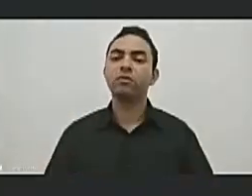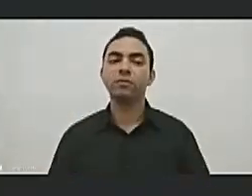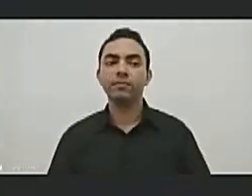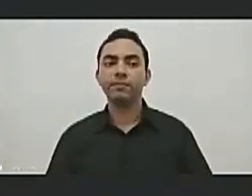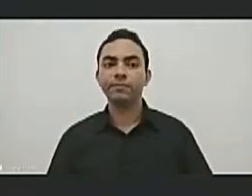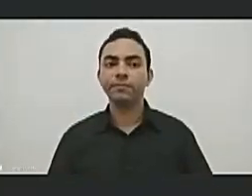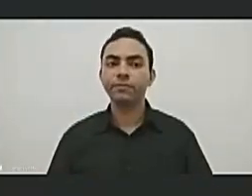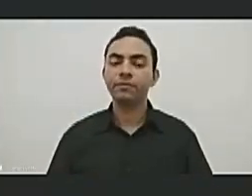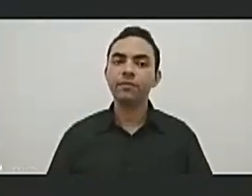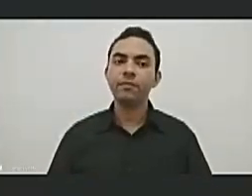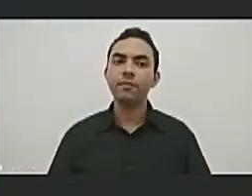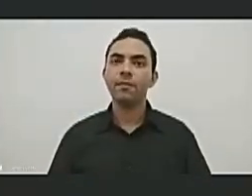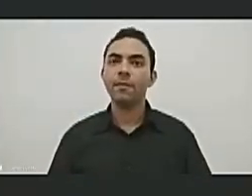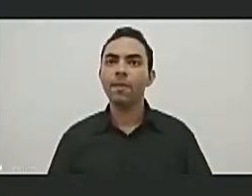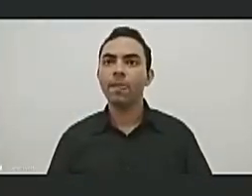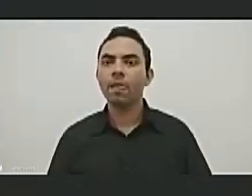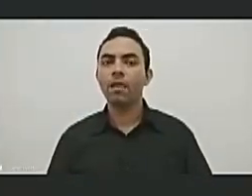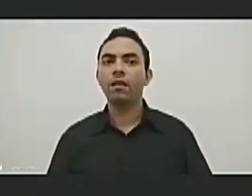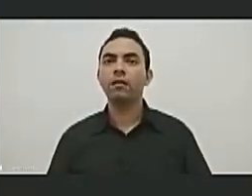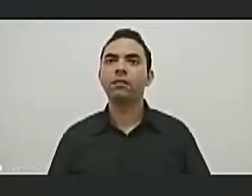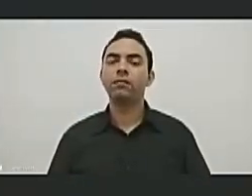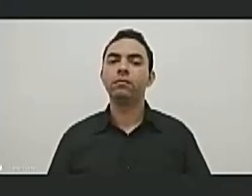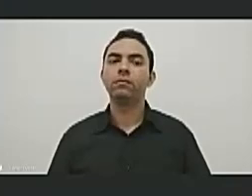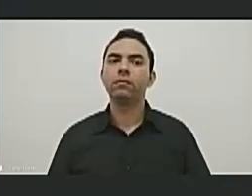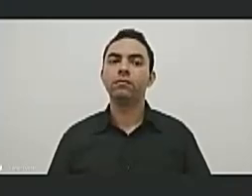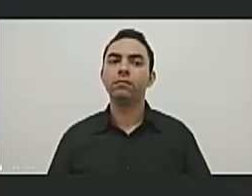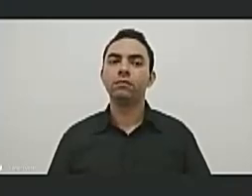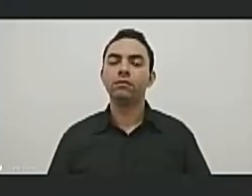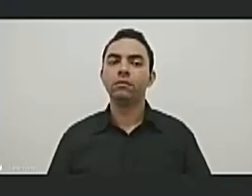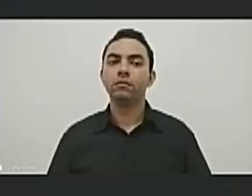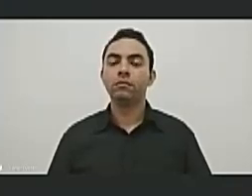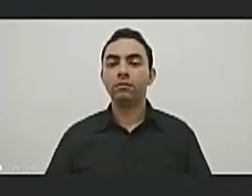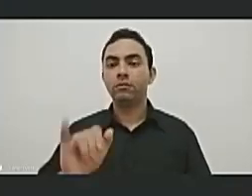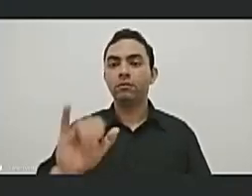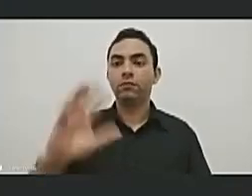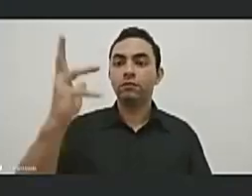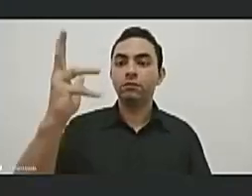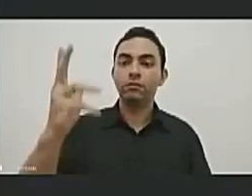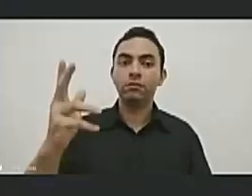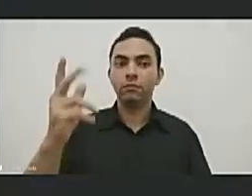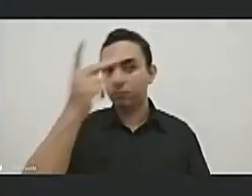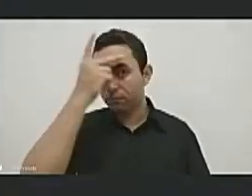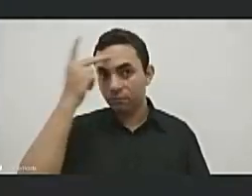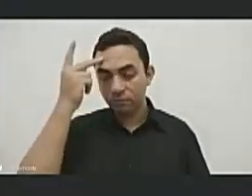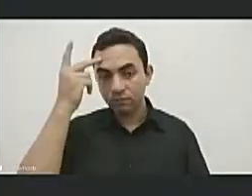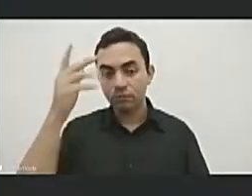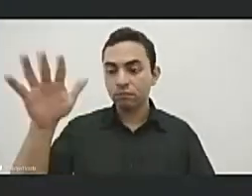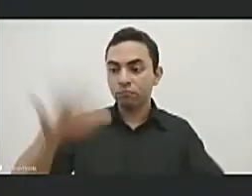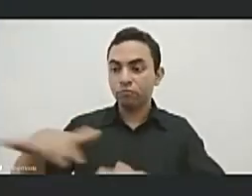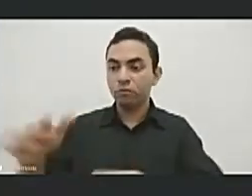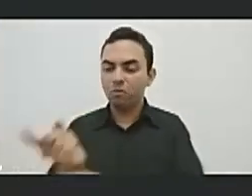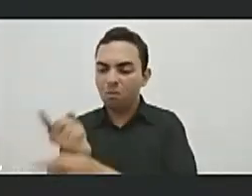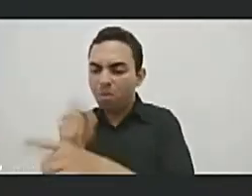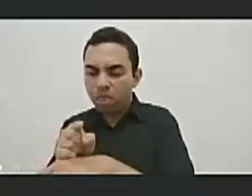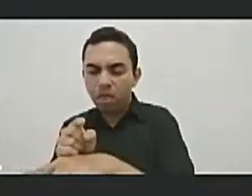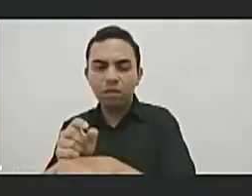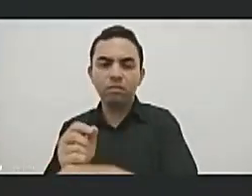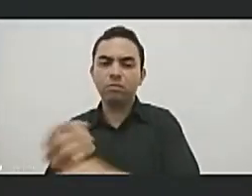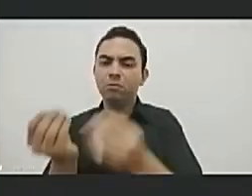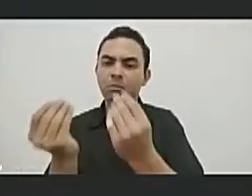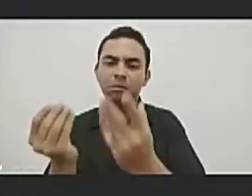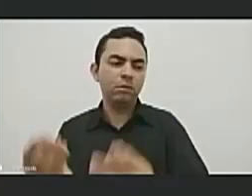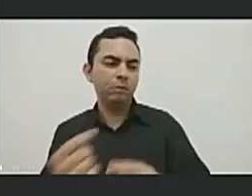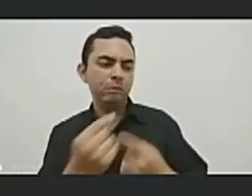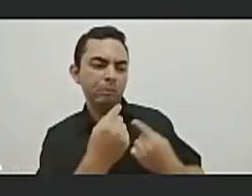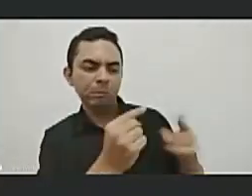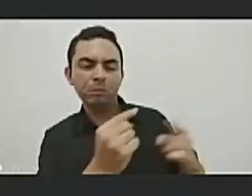de imagem de algun sem permissão caso o uso indevido atinja sua honra Boa Forma respeito ou